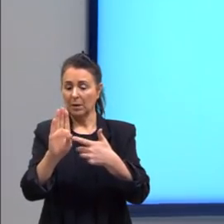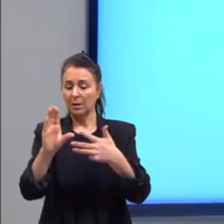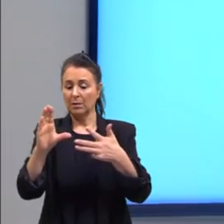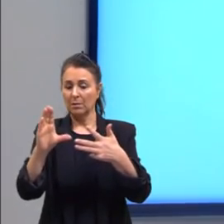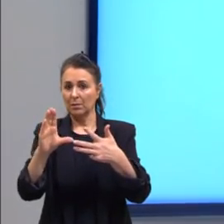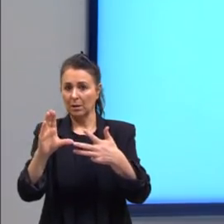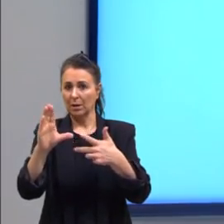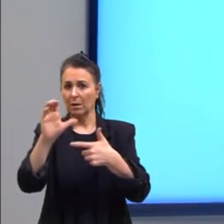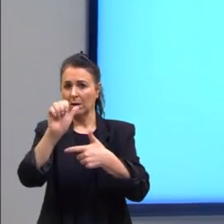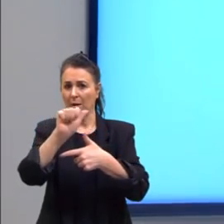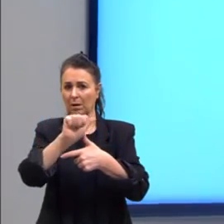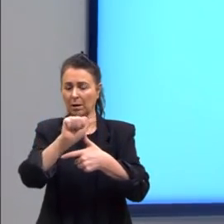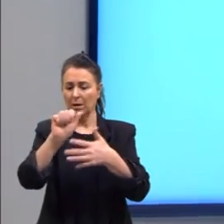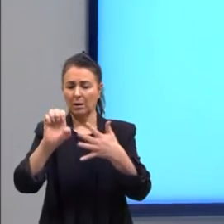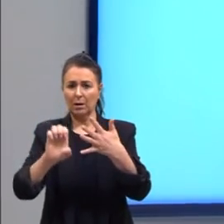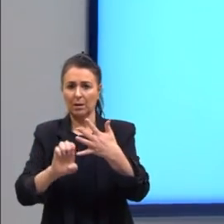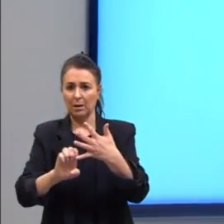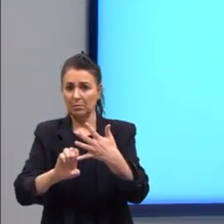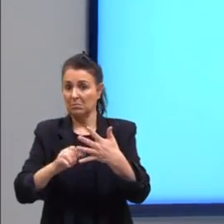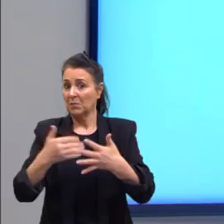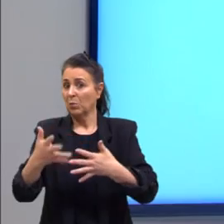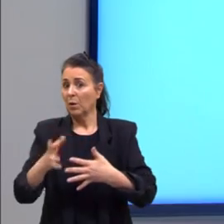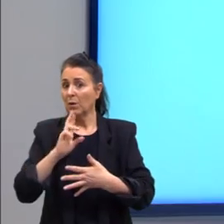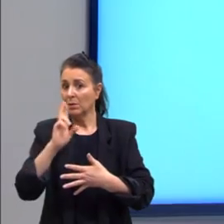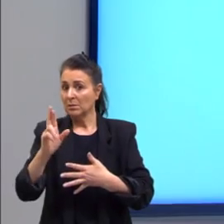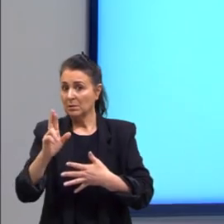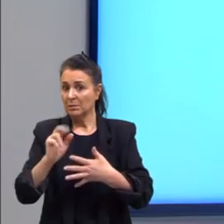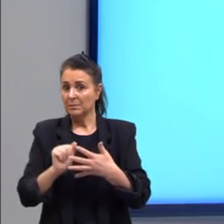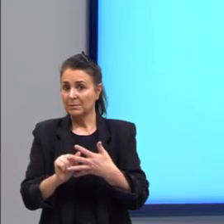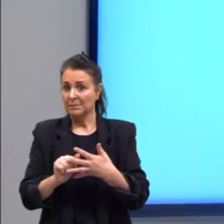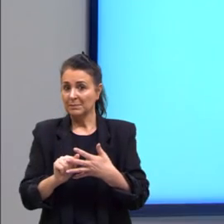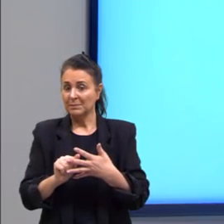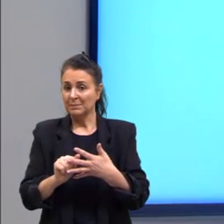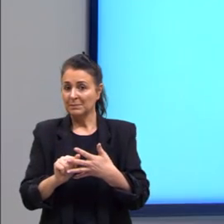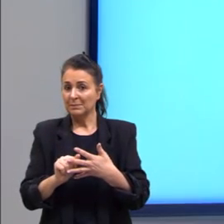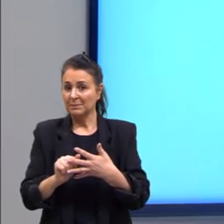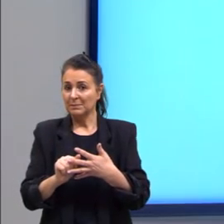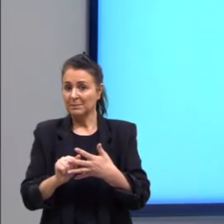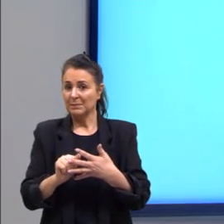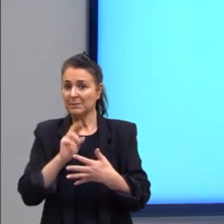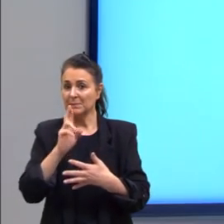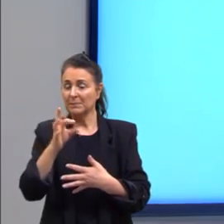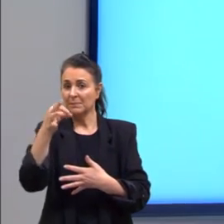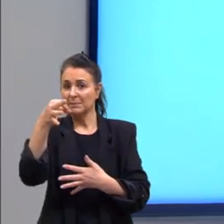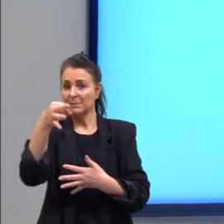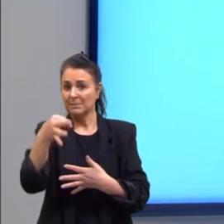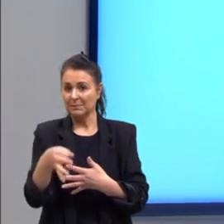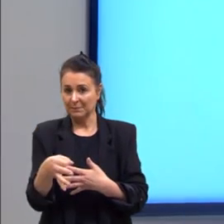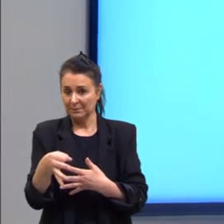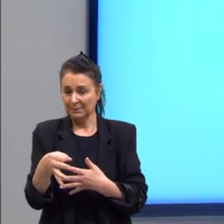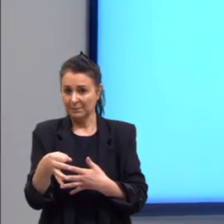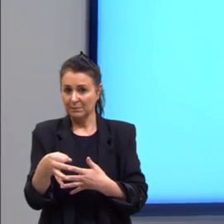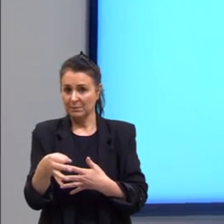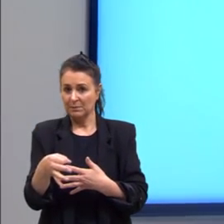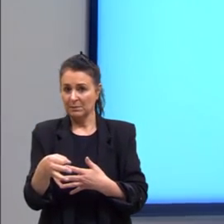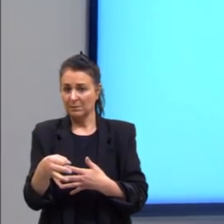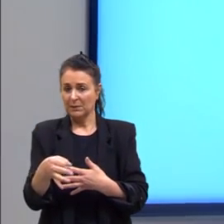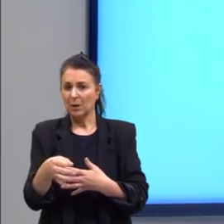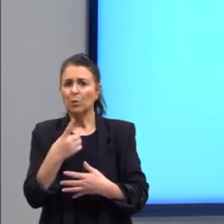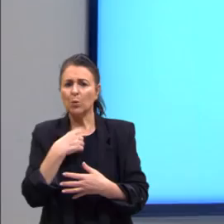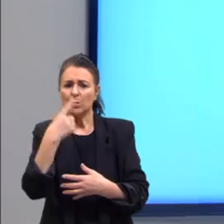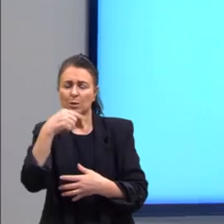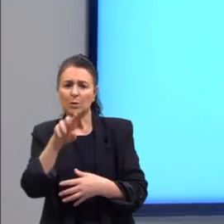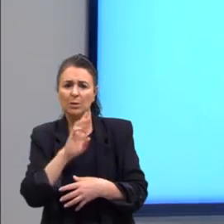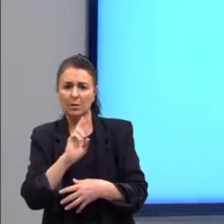a letra d o aí né vai que gostou daí Oi gente mesmo que vocês tenham gostado de outra